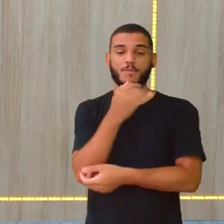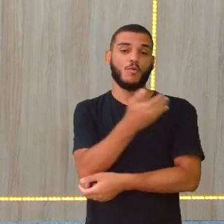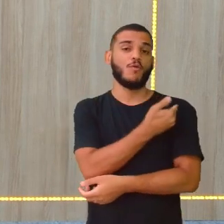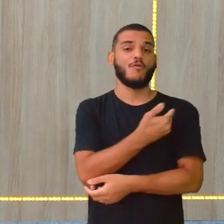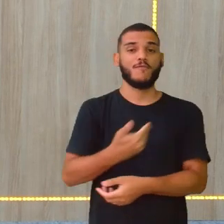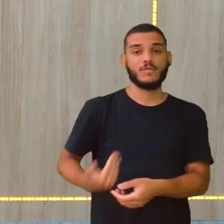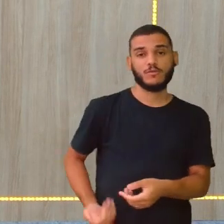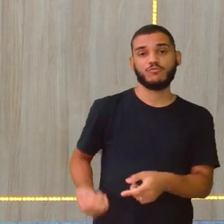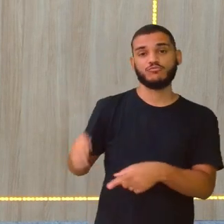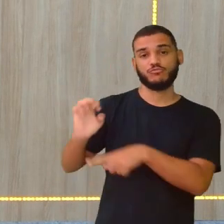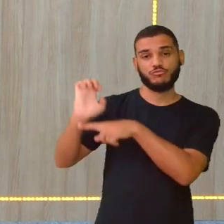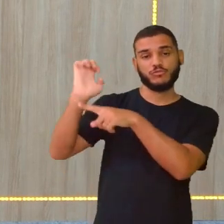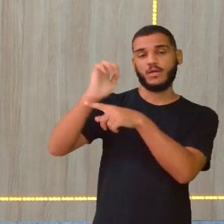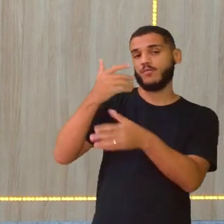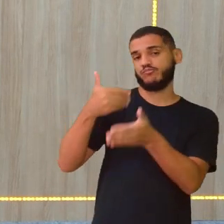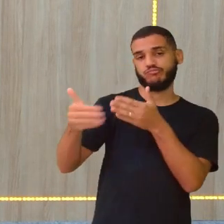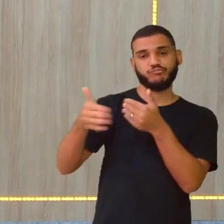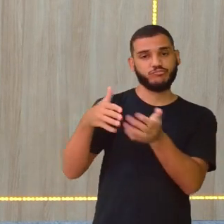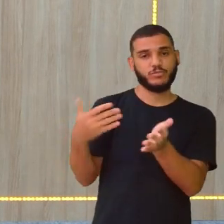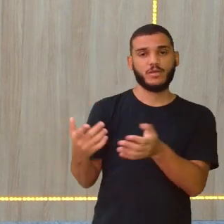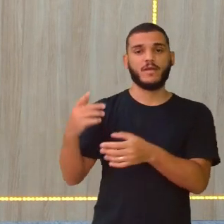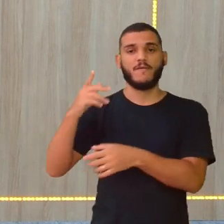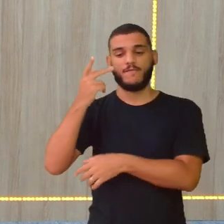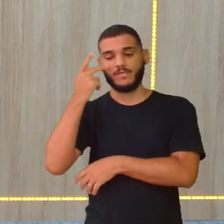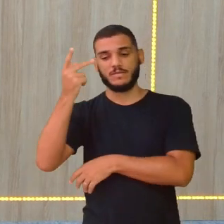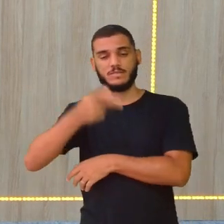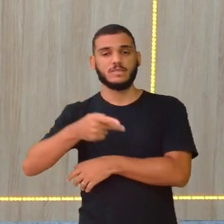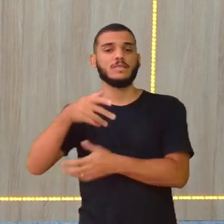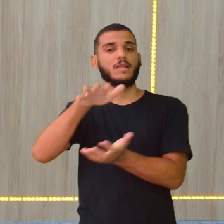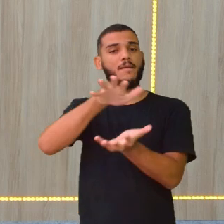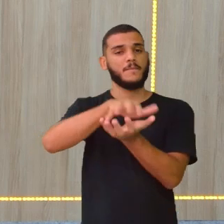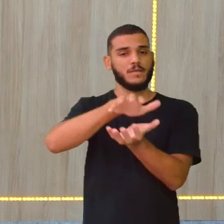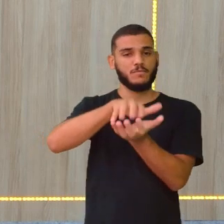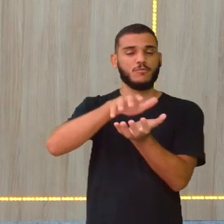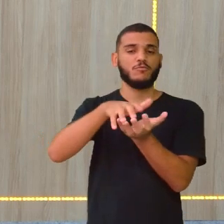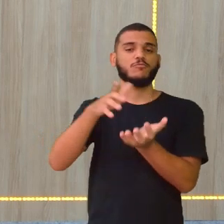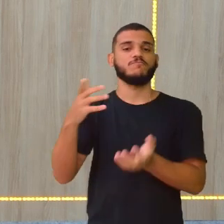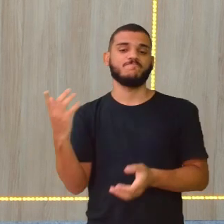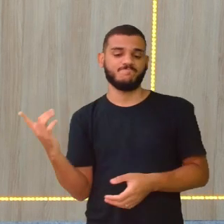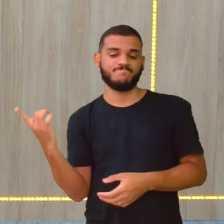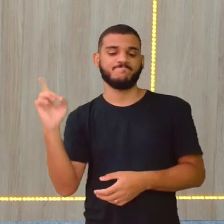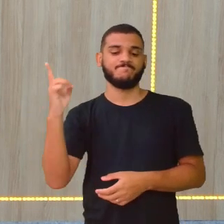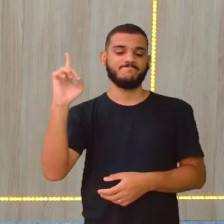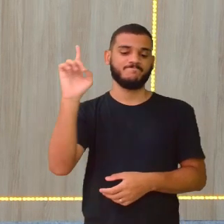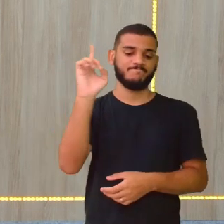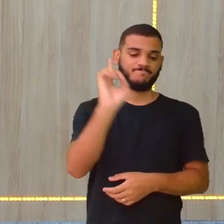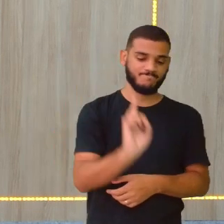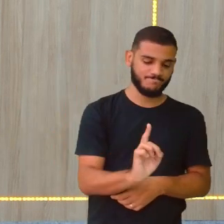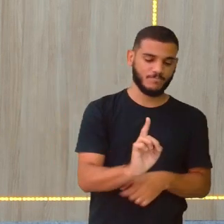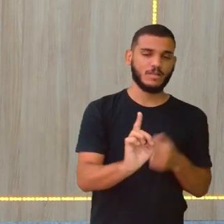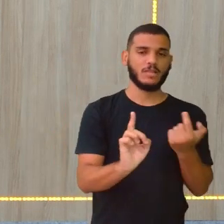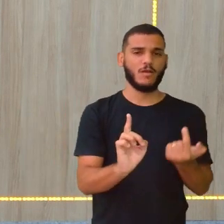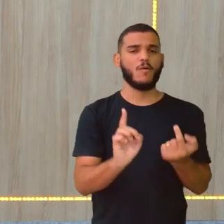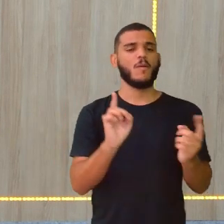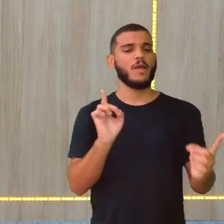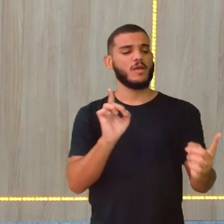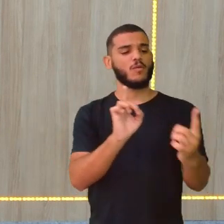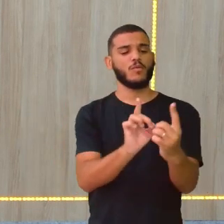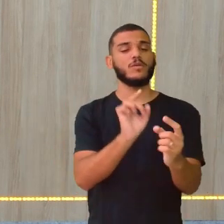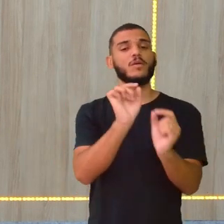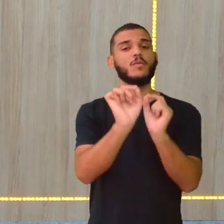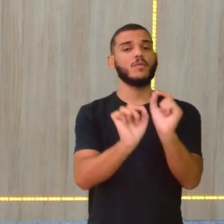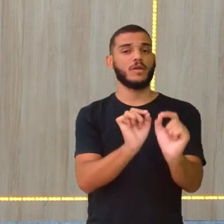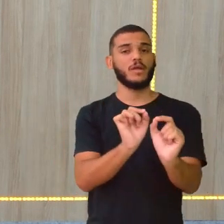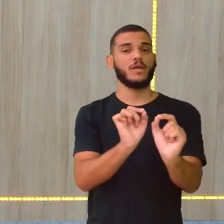outro estado, não é, vem ao nosso estado, estado de Pernambuco, ele irá diretamente